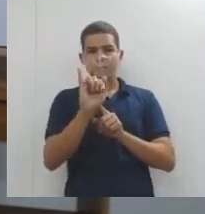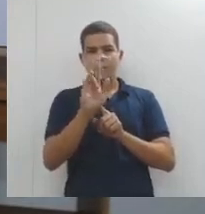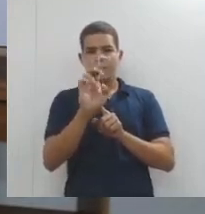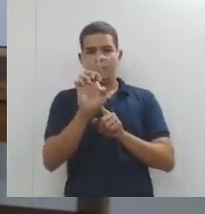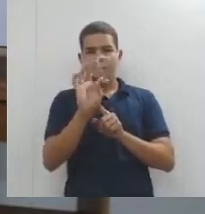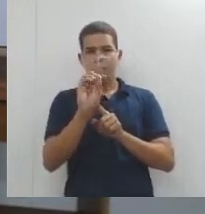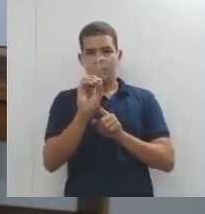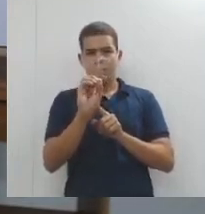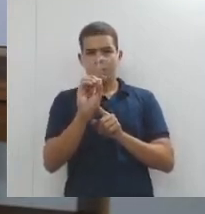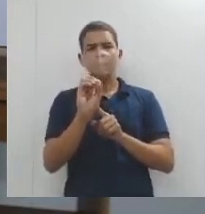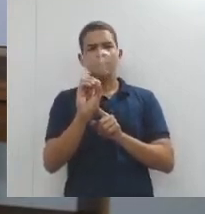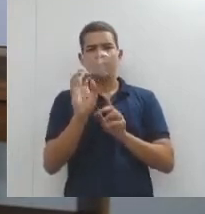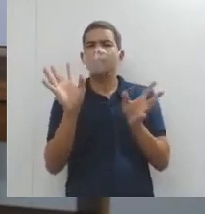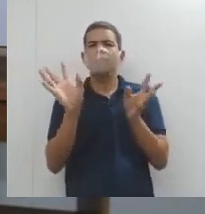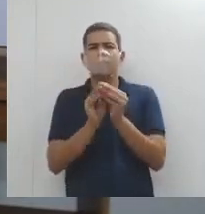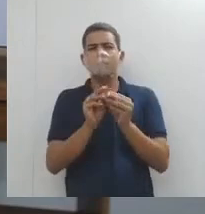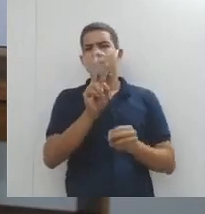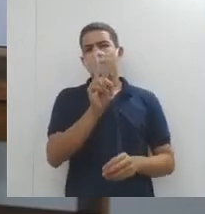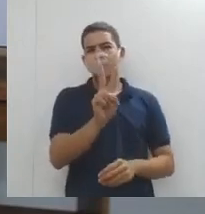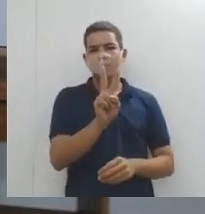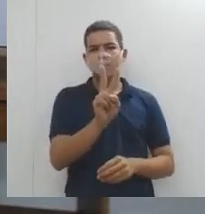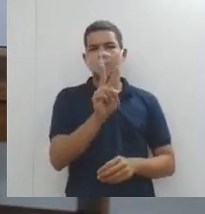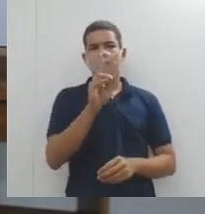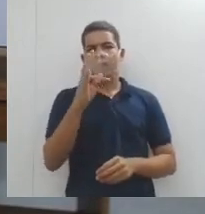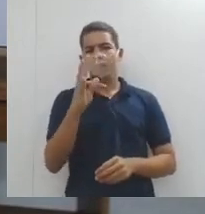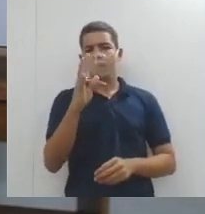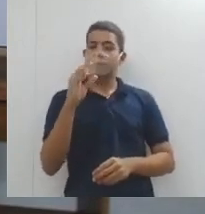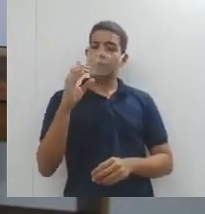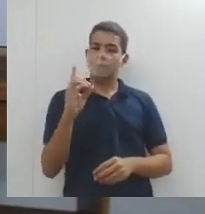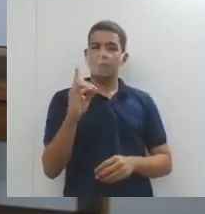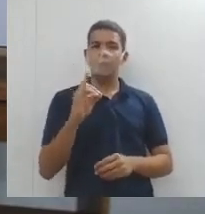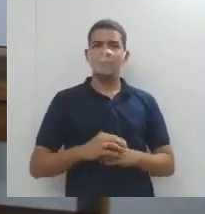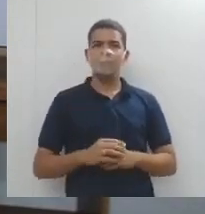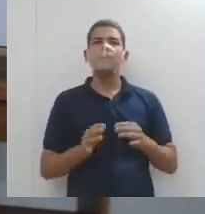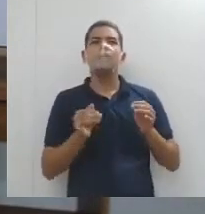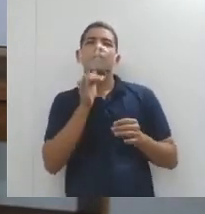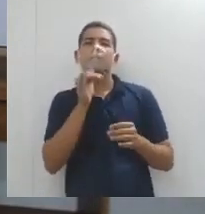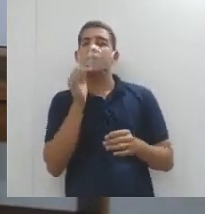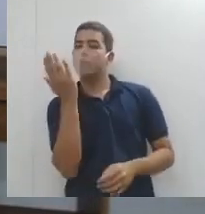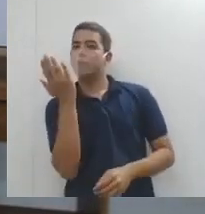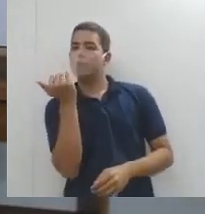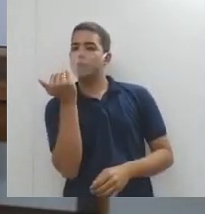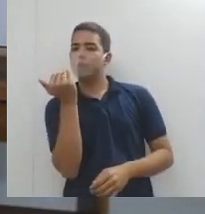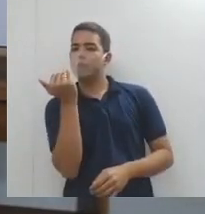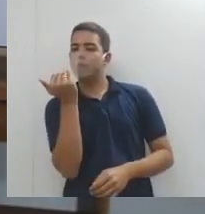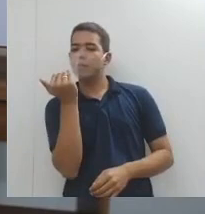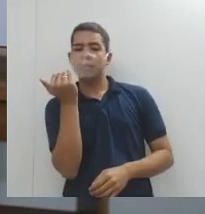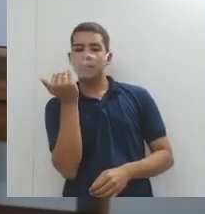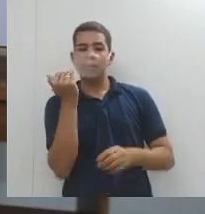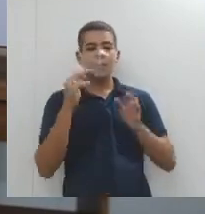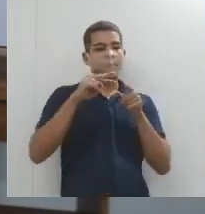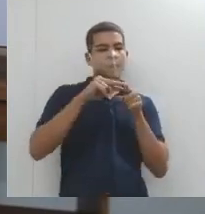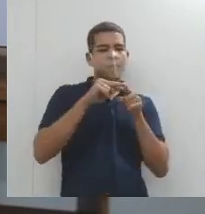Transitivo direto. Por que direto? Entre a palavra come e a palavra pizza, tem alguma coisa